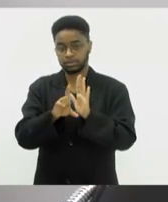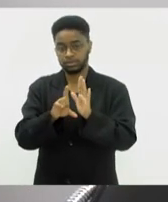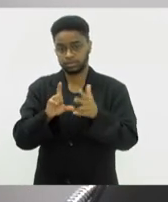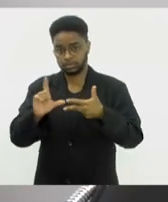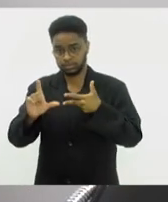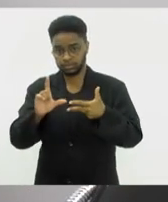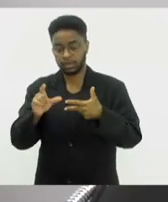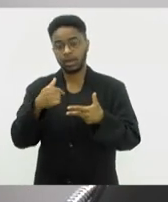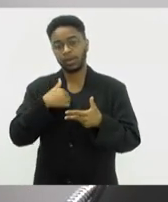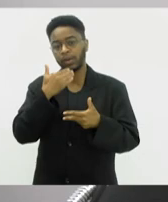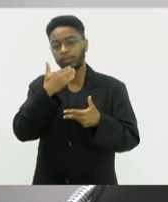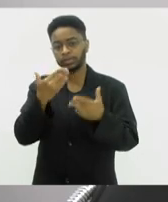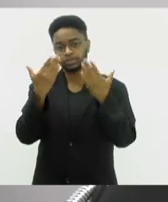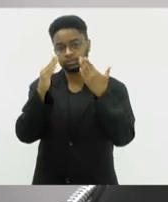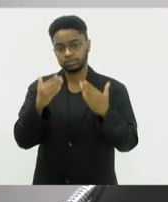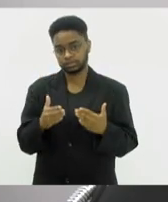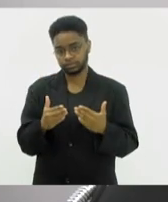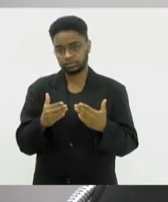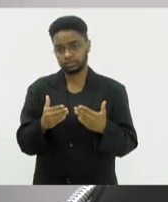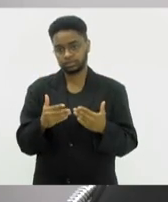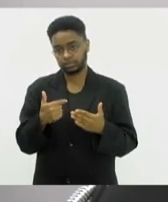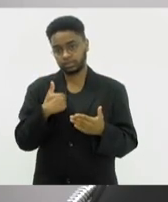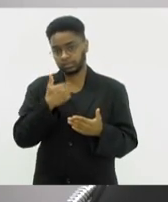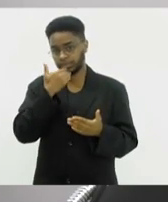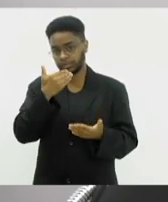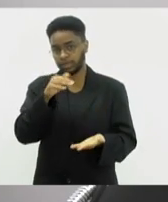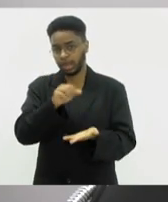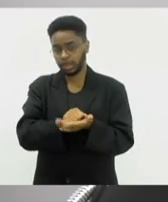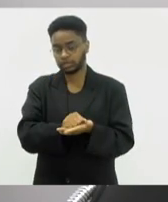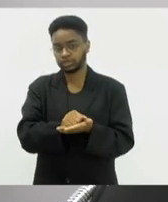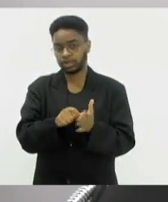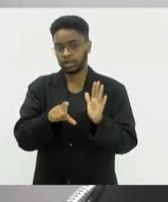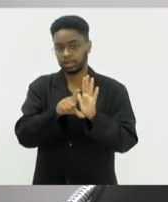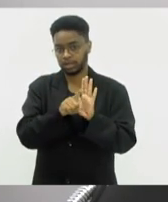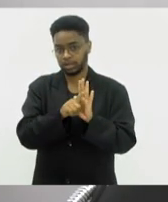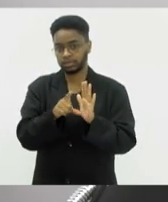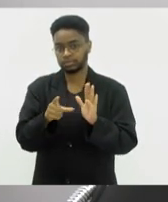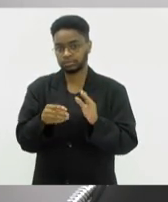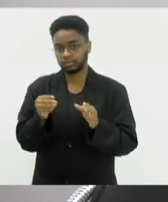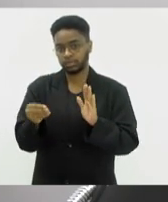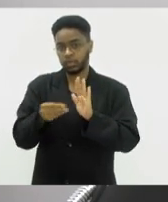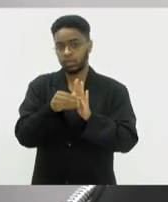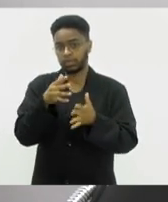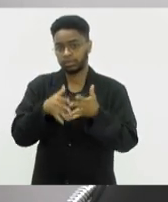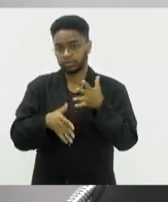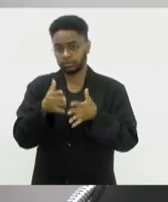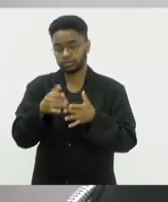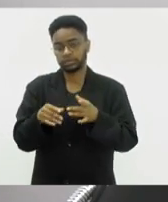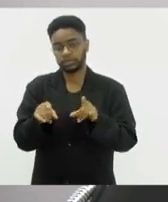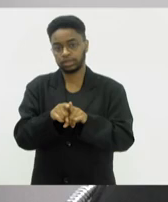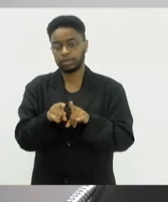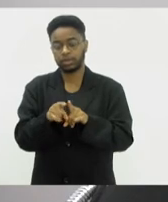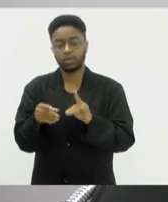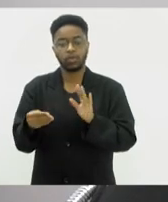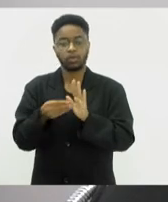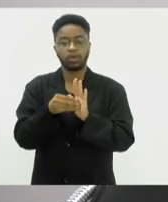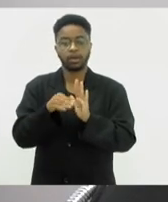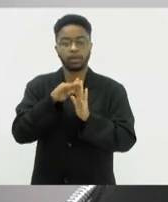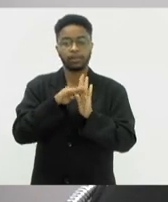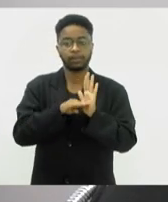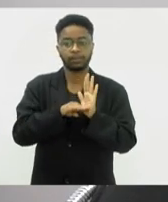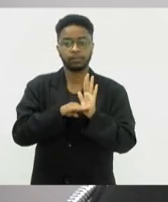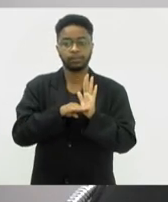vista, eu pedi aqui para anotar a lei que estaria prejudicando, para a gente também pautar,